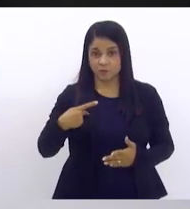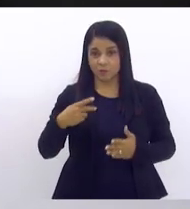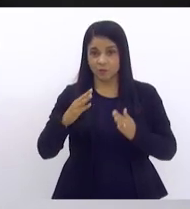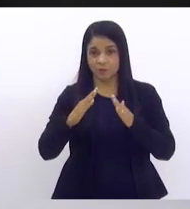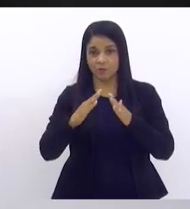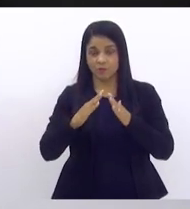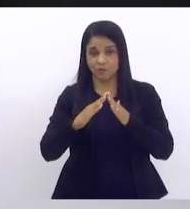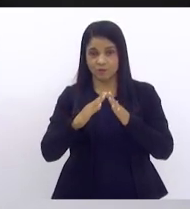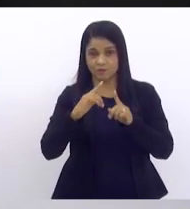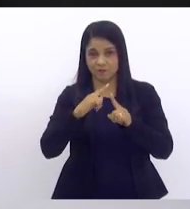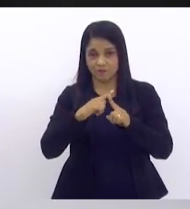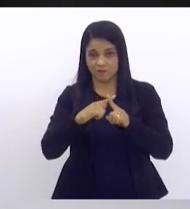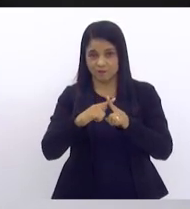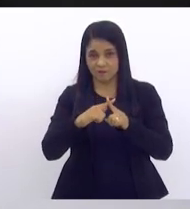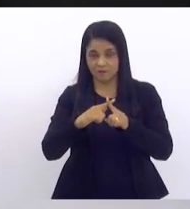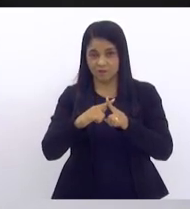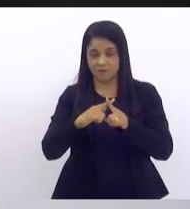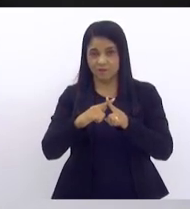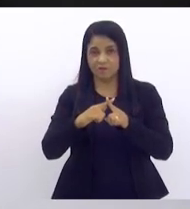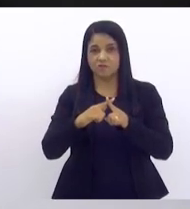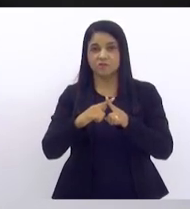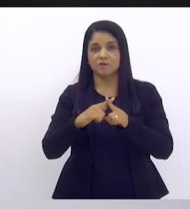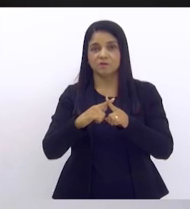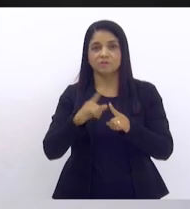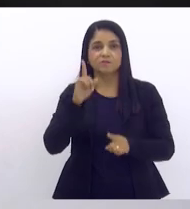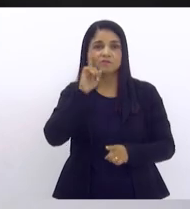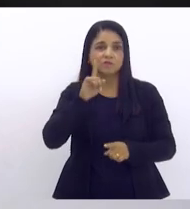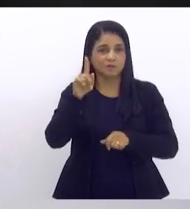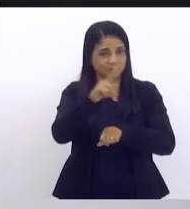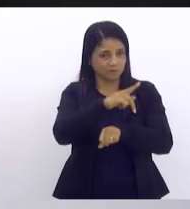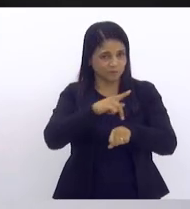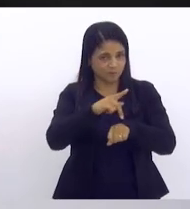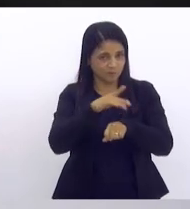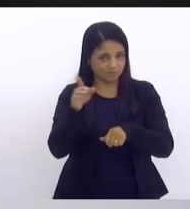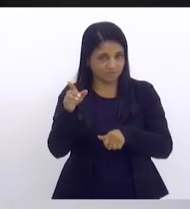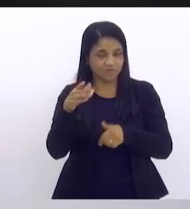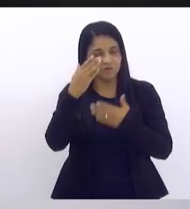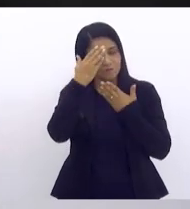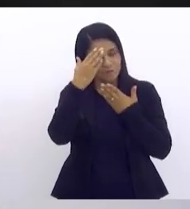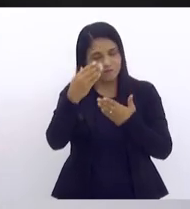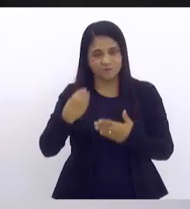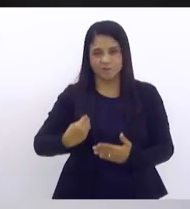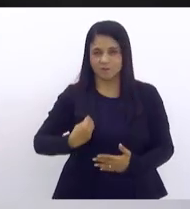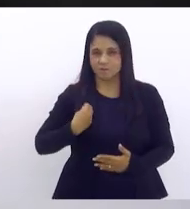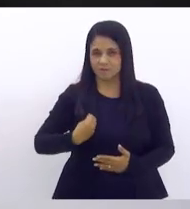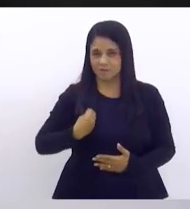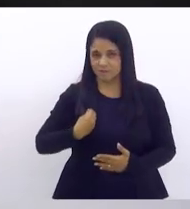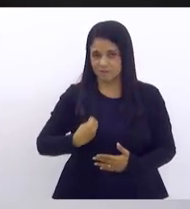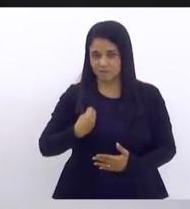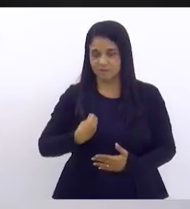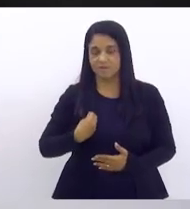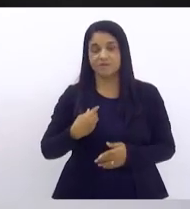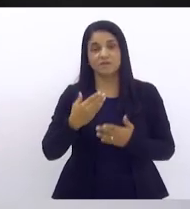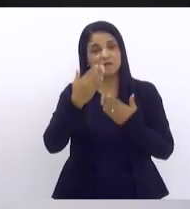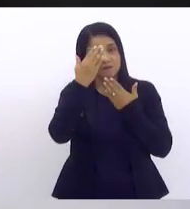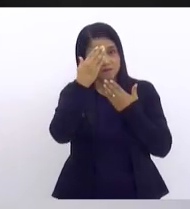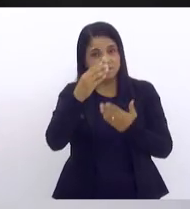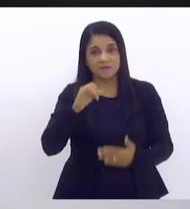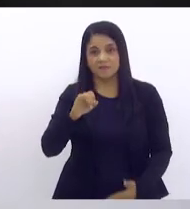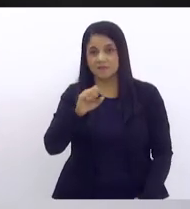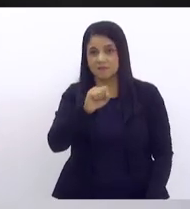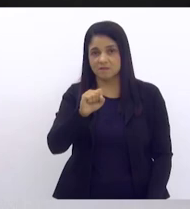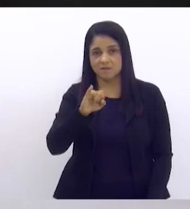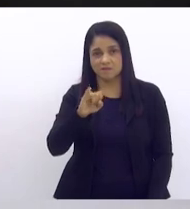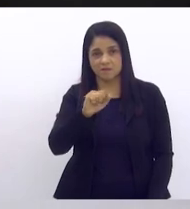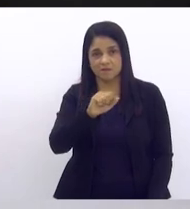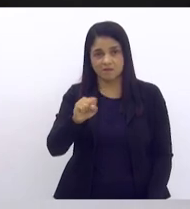Ovelha Church. Ele está aqui hoje conosco também. Muito obrigado, pastor, pela presença. Agradecer o Isaías, que está aqui